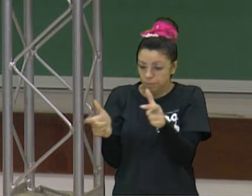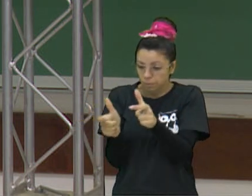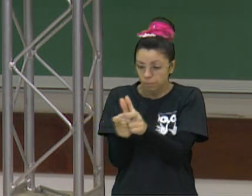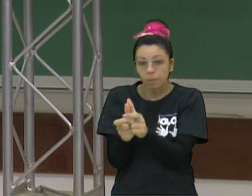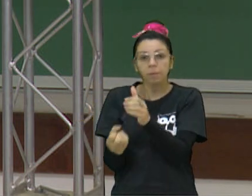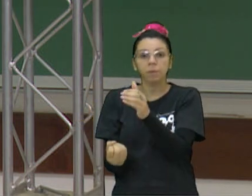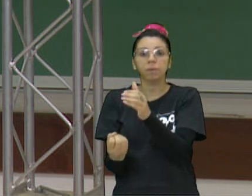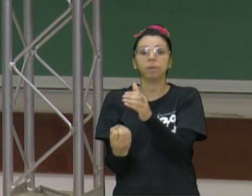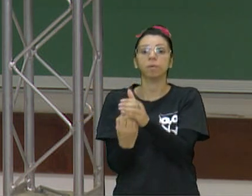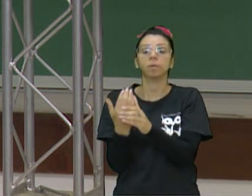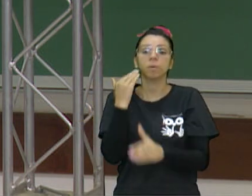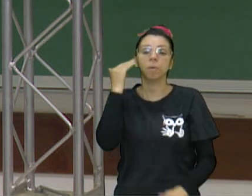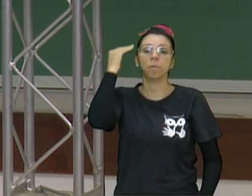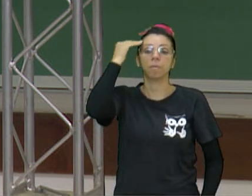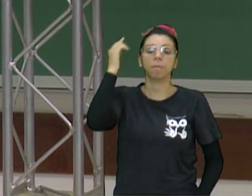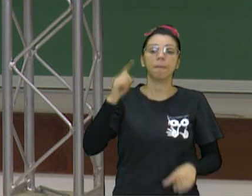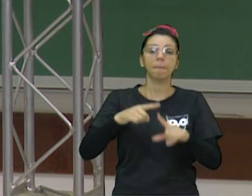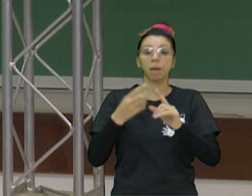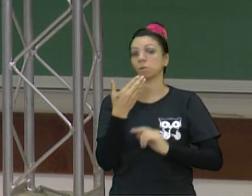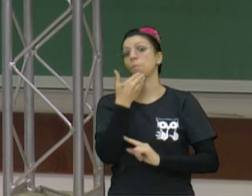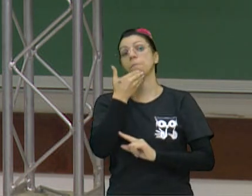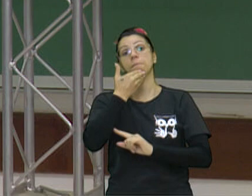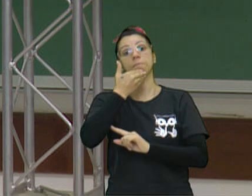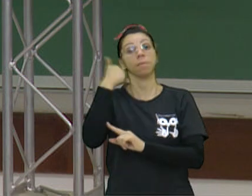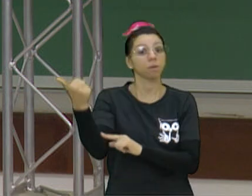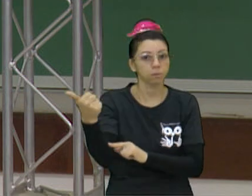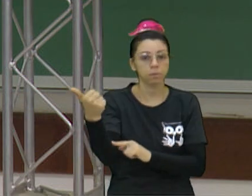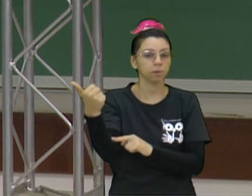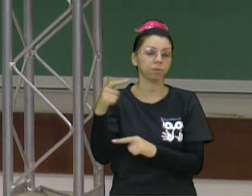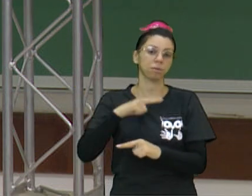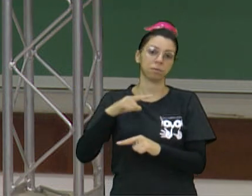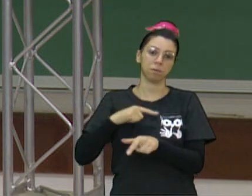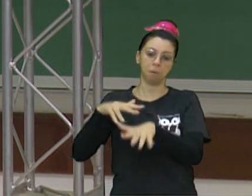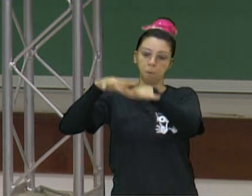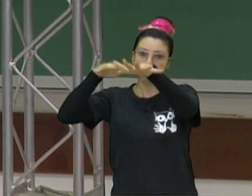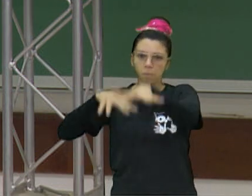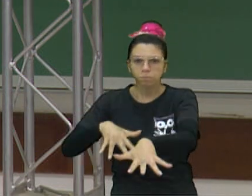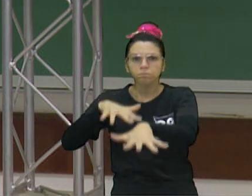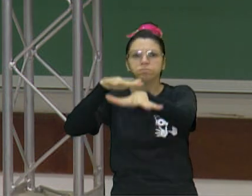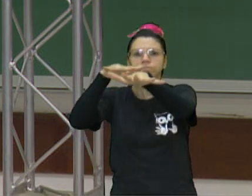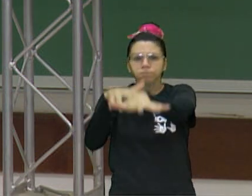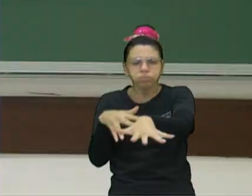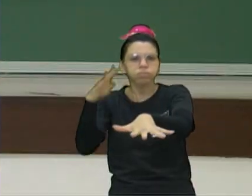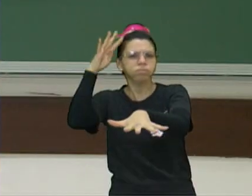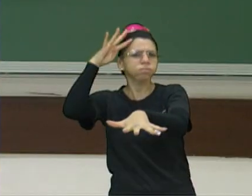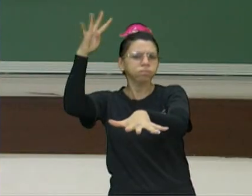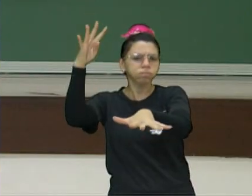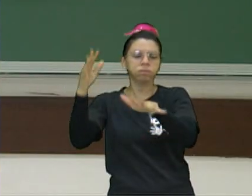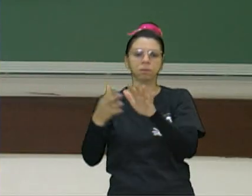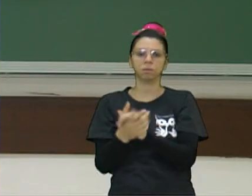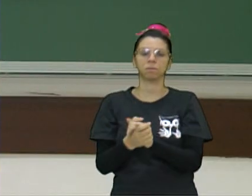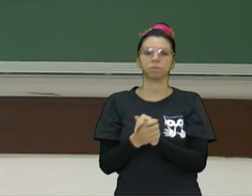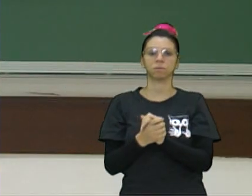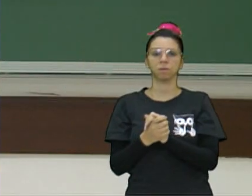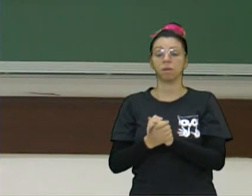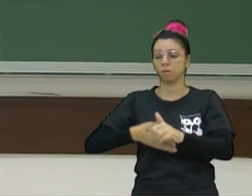origem à Coreia, mas também era o melhor, o que possuía o melhor exército, né? Era o que possuía os guerreiros mais bem treinados, porque